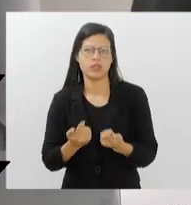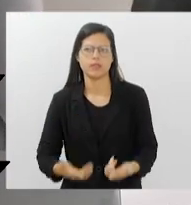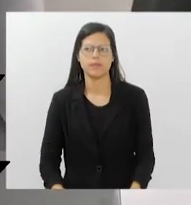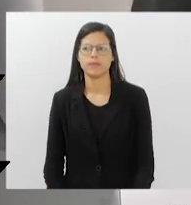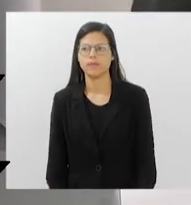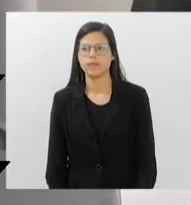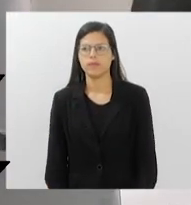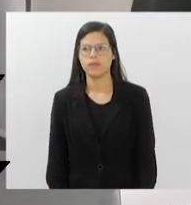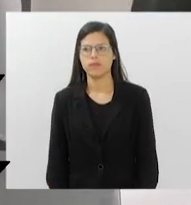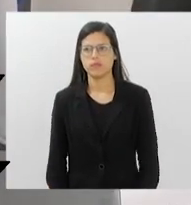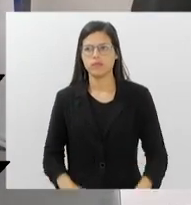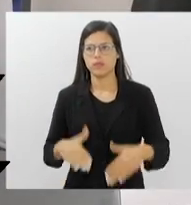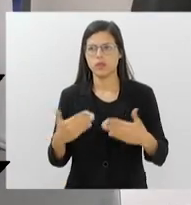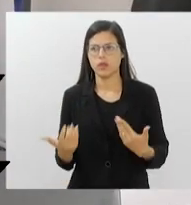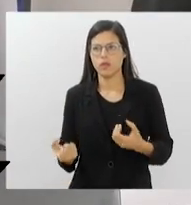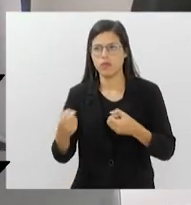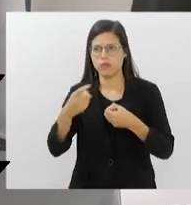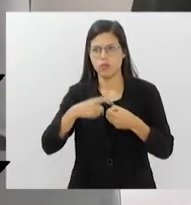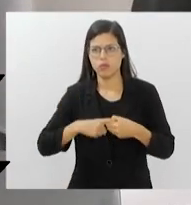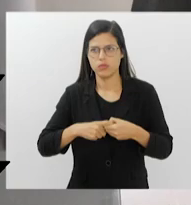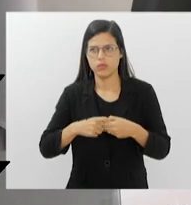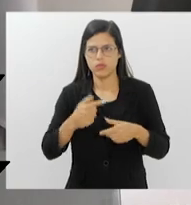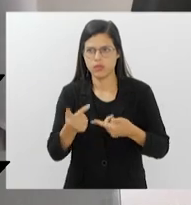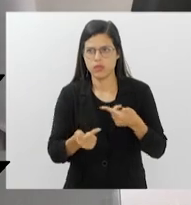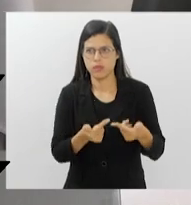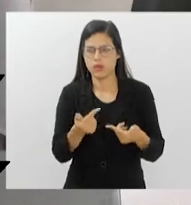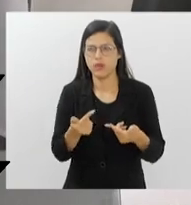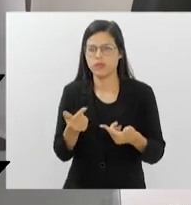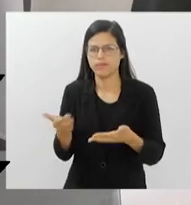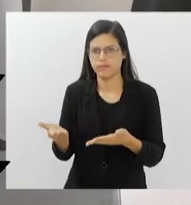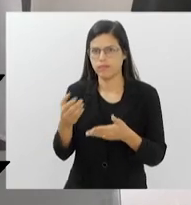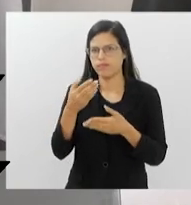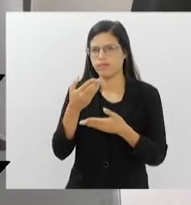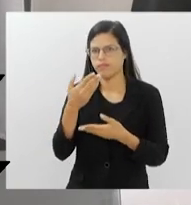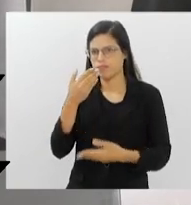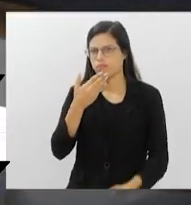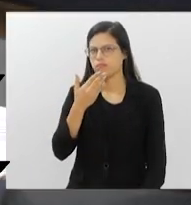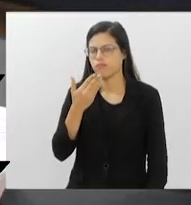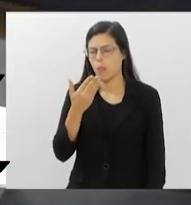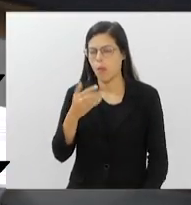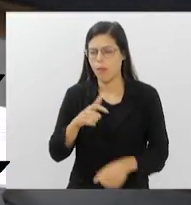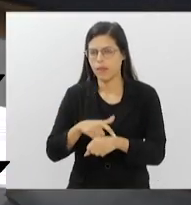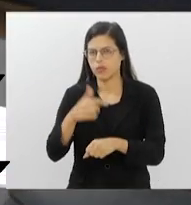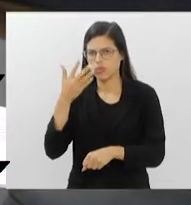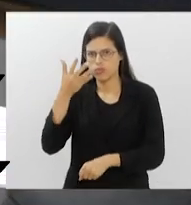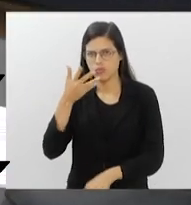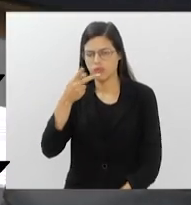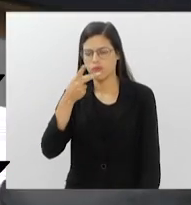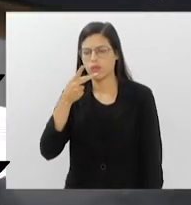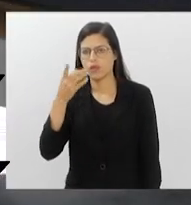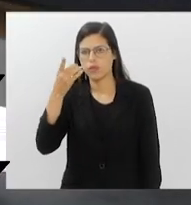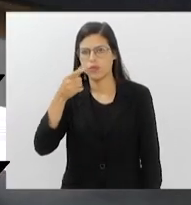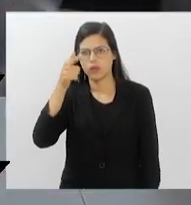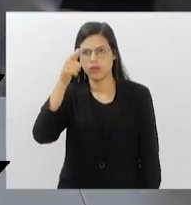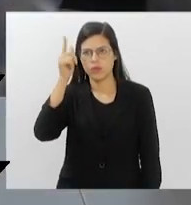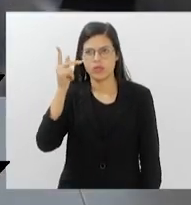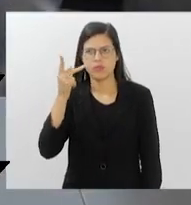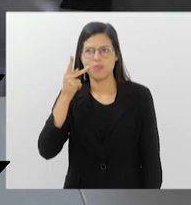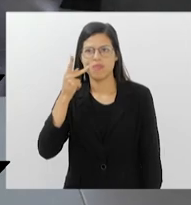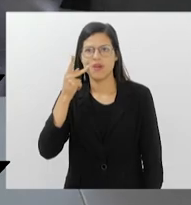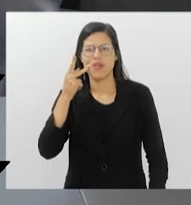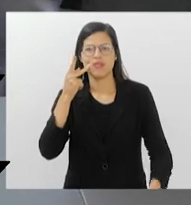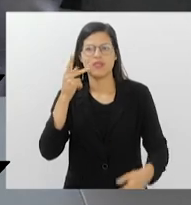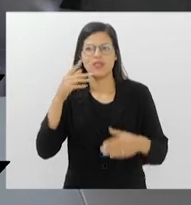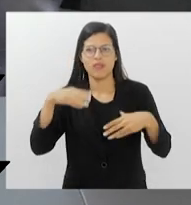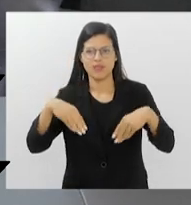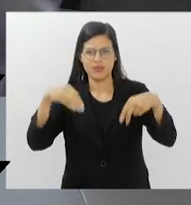cá então retomamos os trabalhos devolvendo a palavra Deputado Lu Paulo S tava no Tiradentes lutando para que a gente